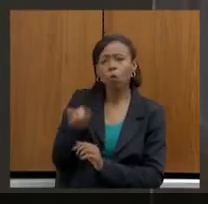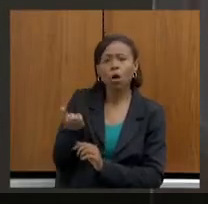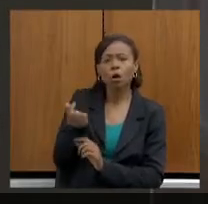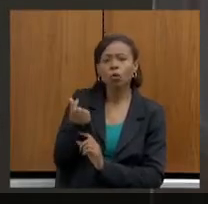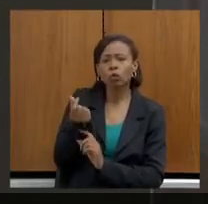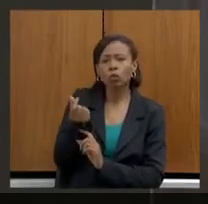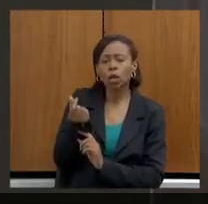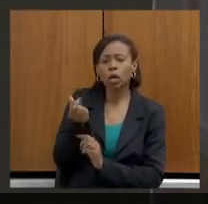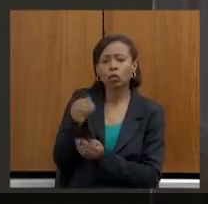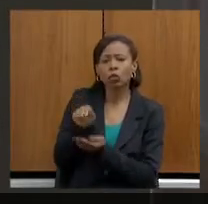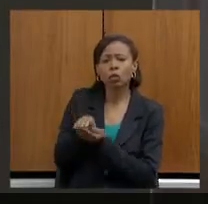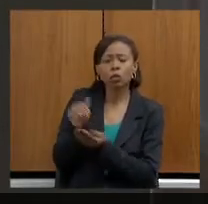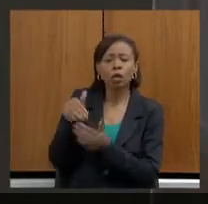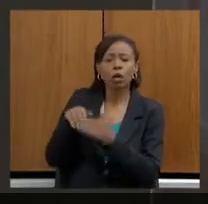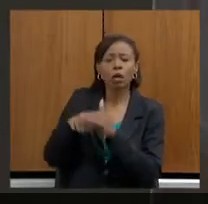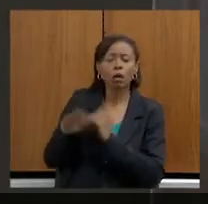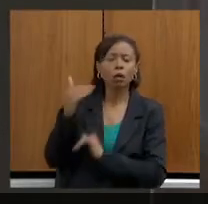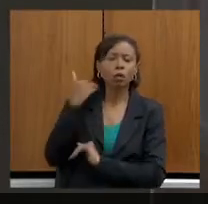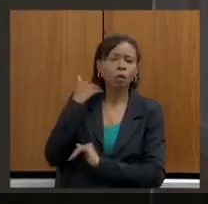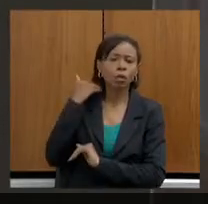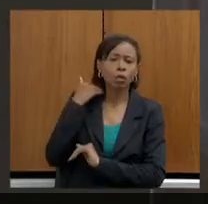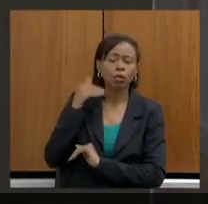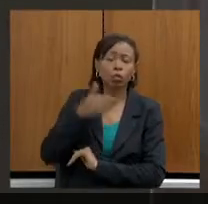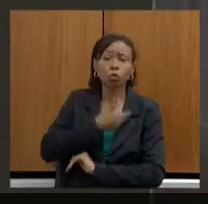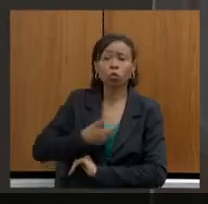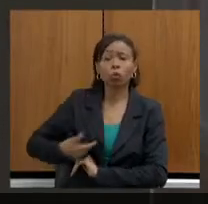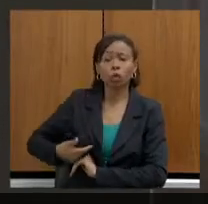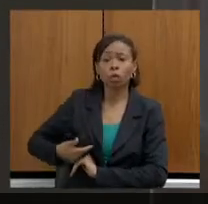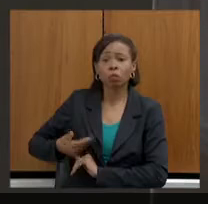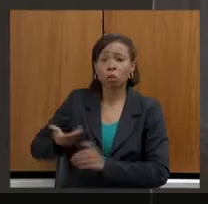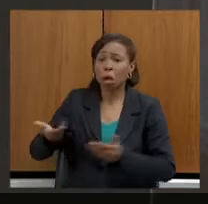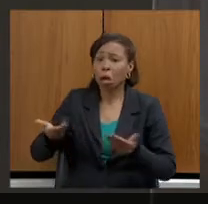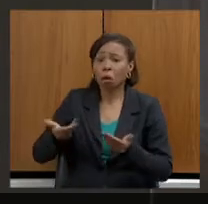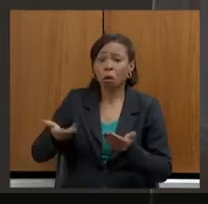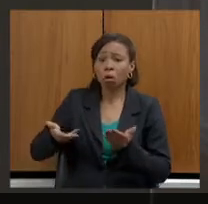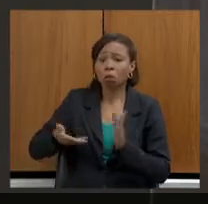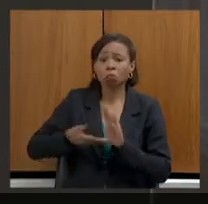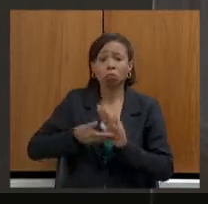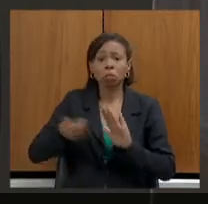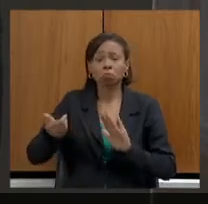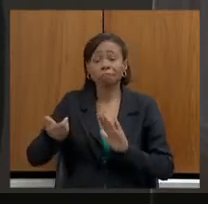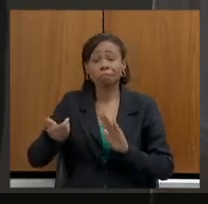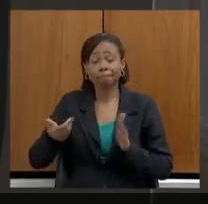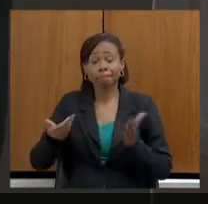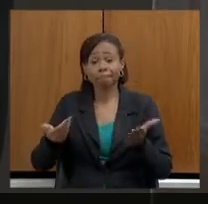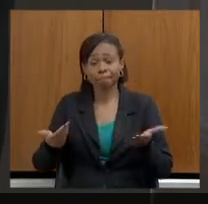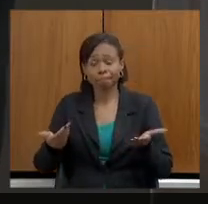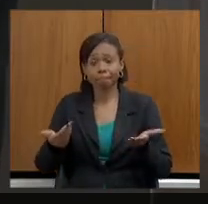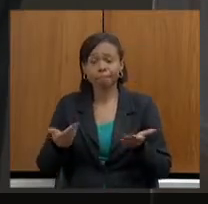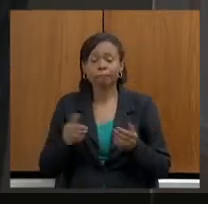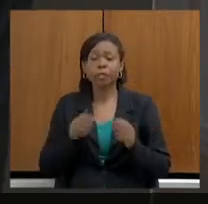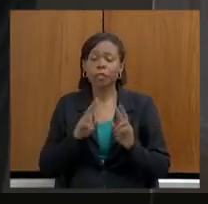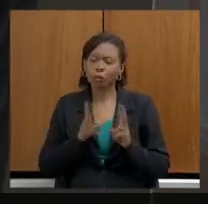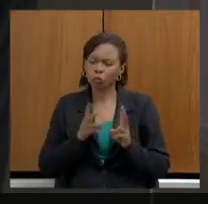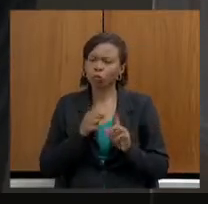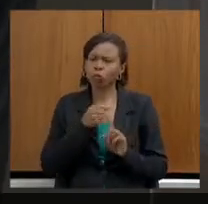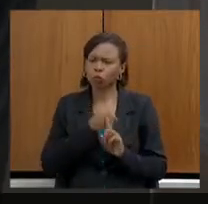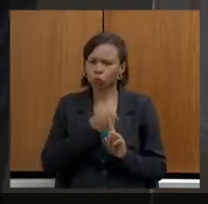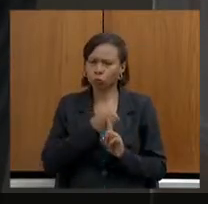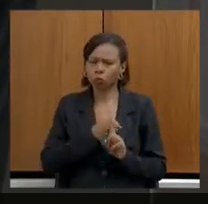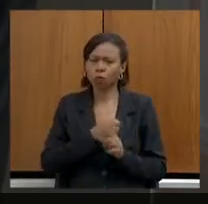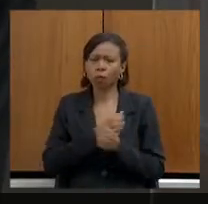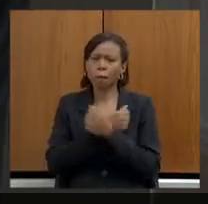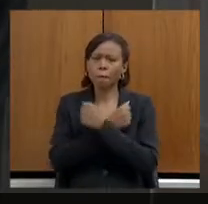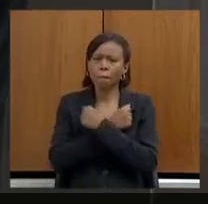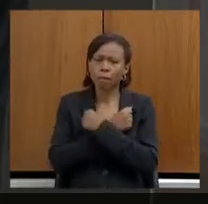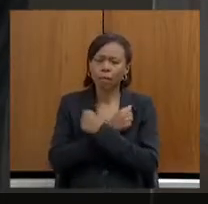e foi retirado da Caiu essa prerrogativa Mas a gente continua ali então um abraço aqui para ver se o cliente optar